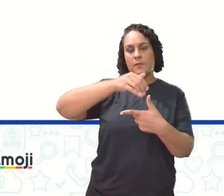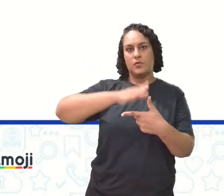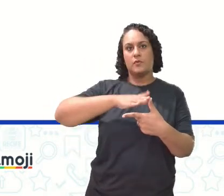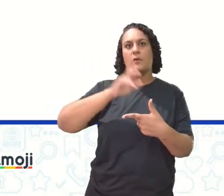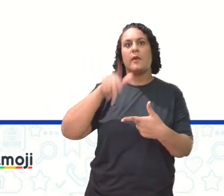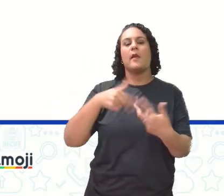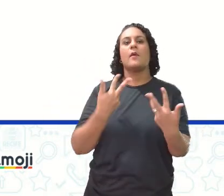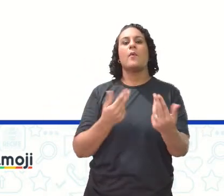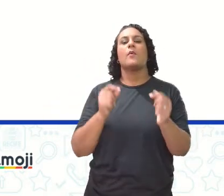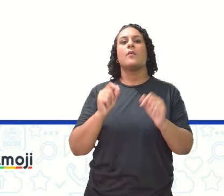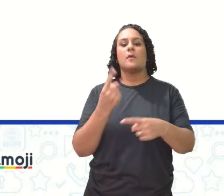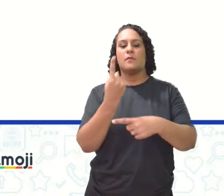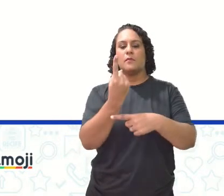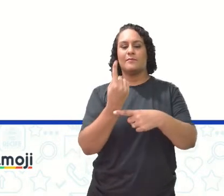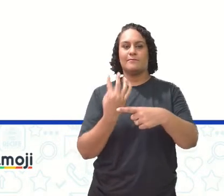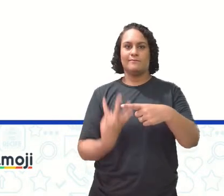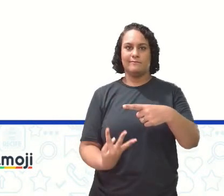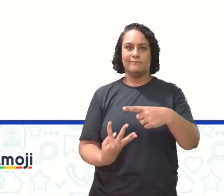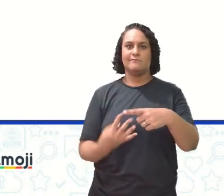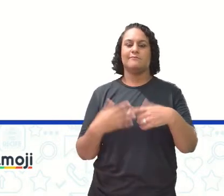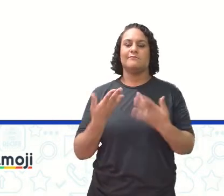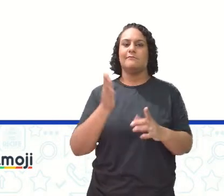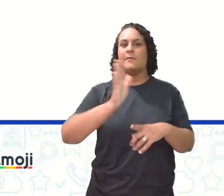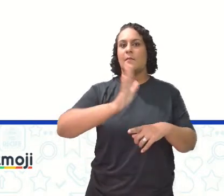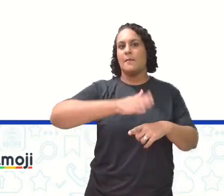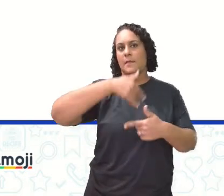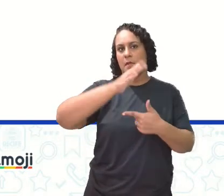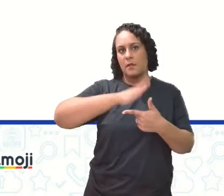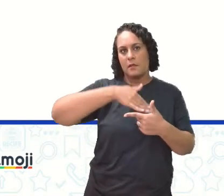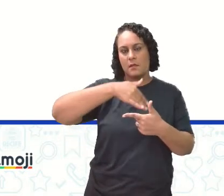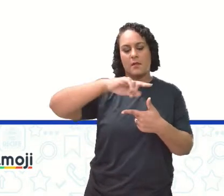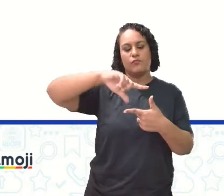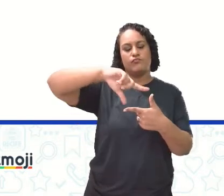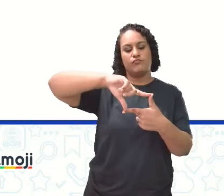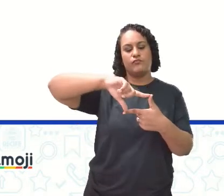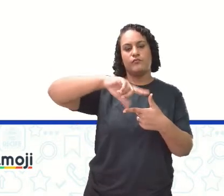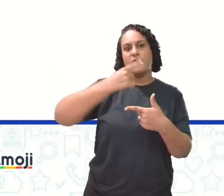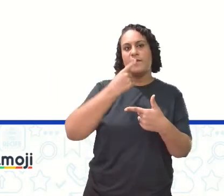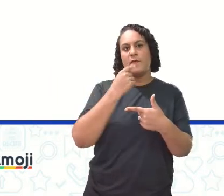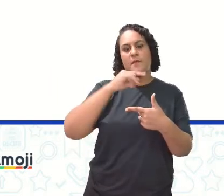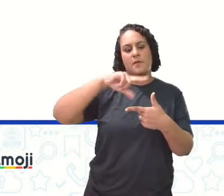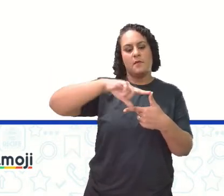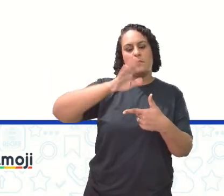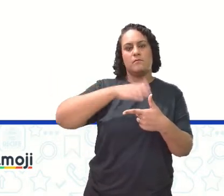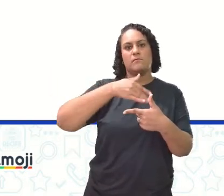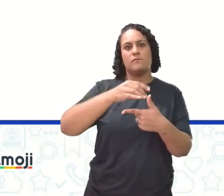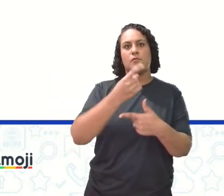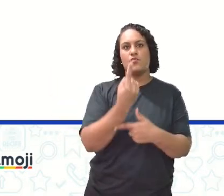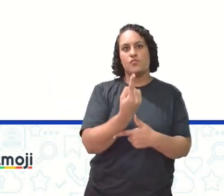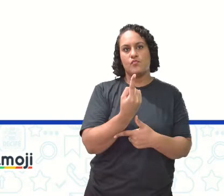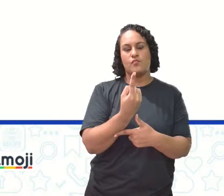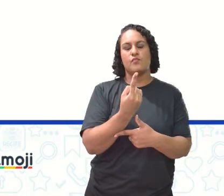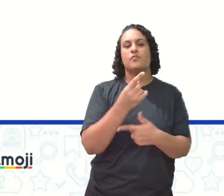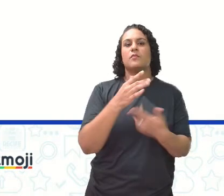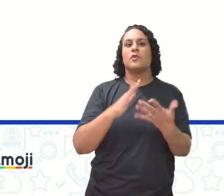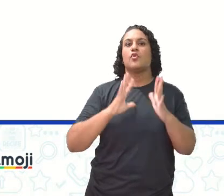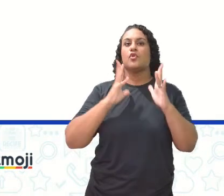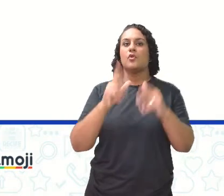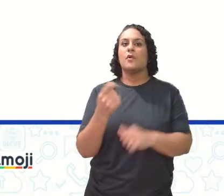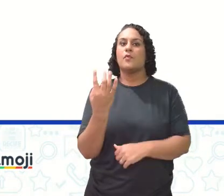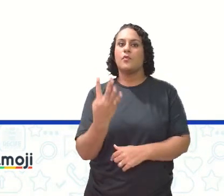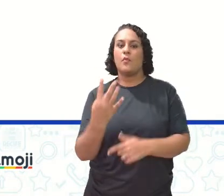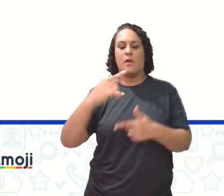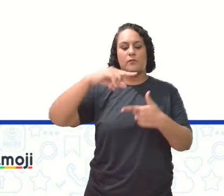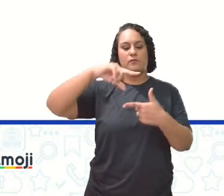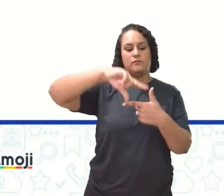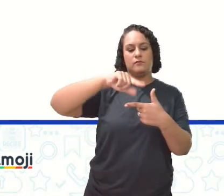é igual a 1/4. Eu pintei um quadradinho de vermelho em um total de 4 quadradinhos. E